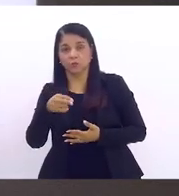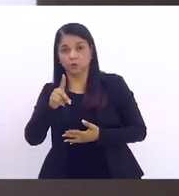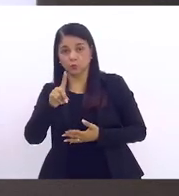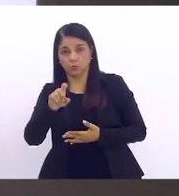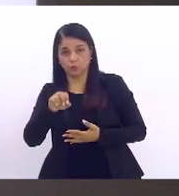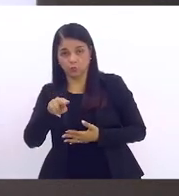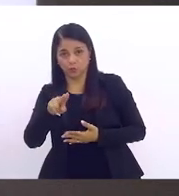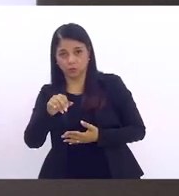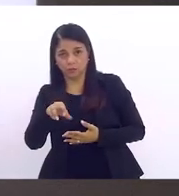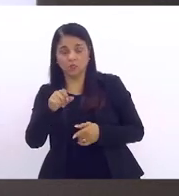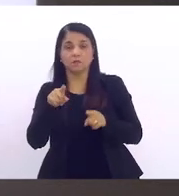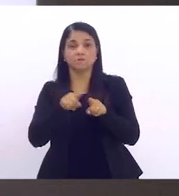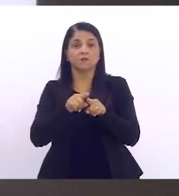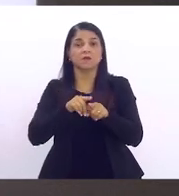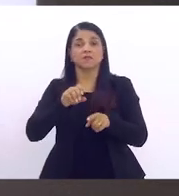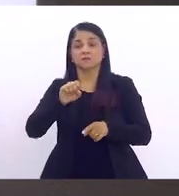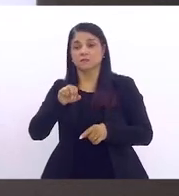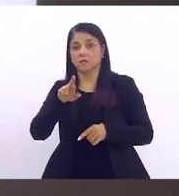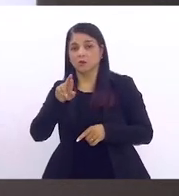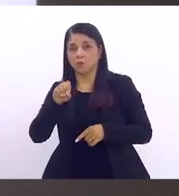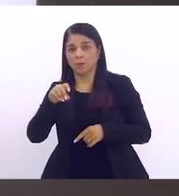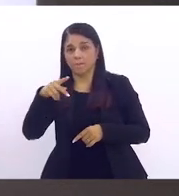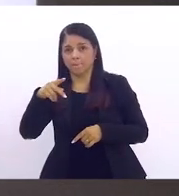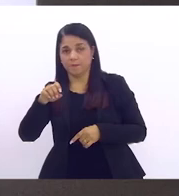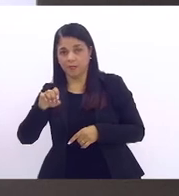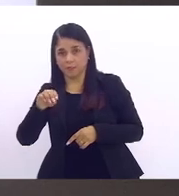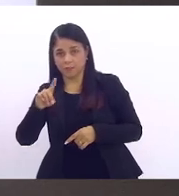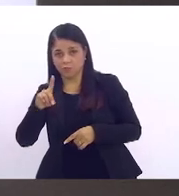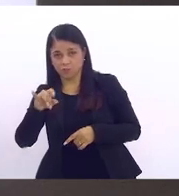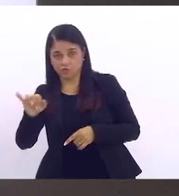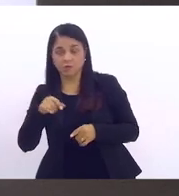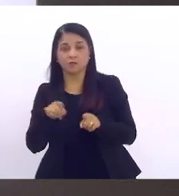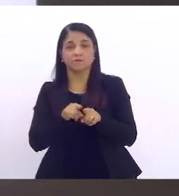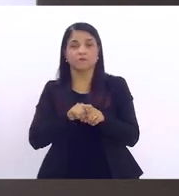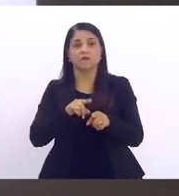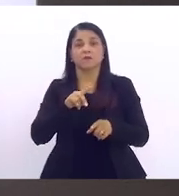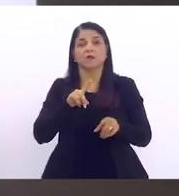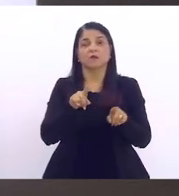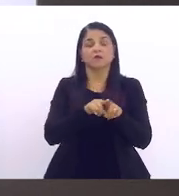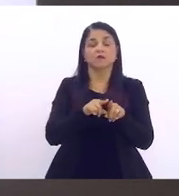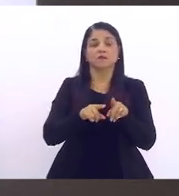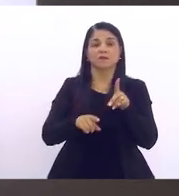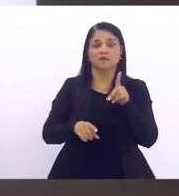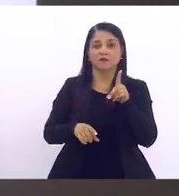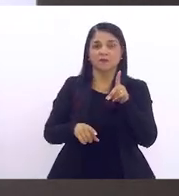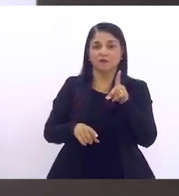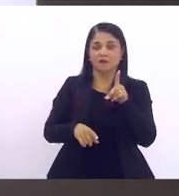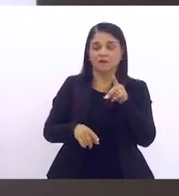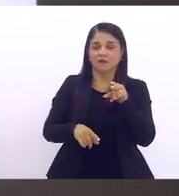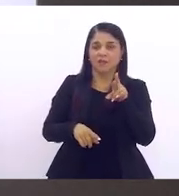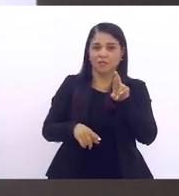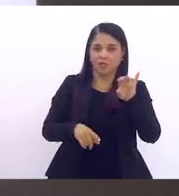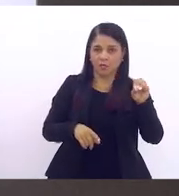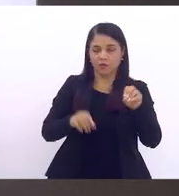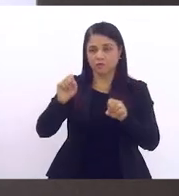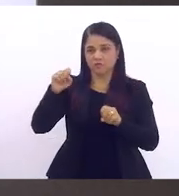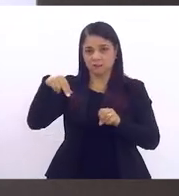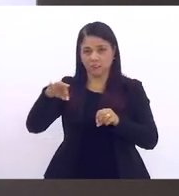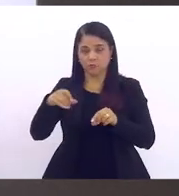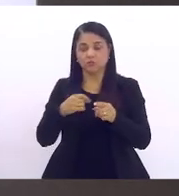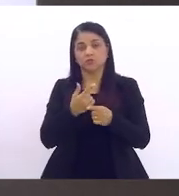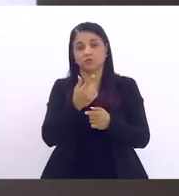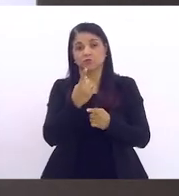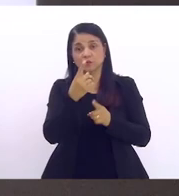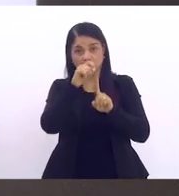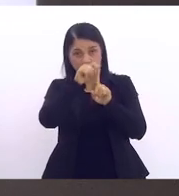Paulo e a Rodovia Rio Santos entre Rio de Janeiro a Ubatuba implantará em março de 2023 O Primeiro